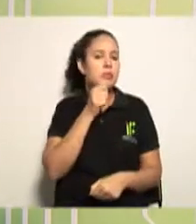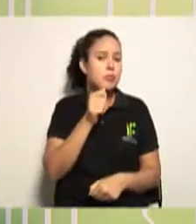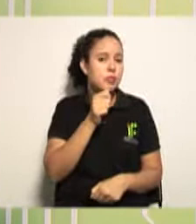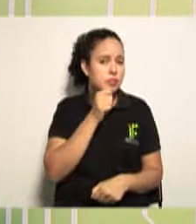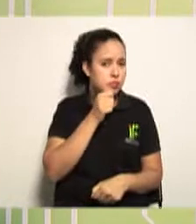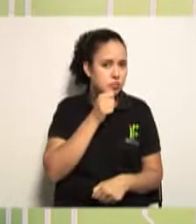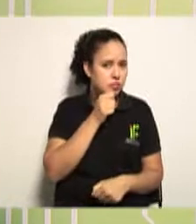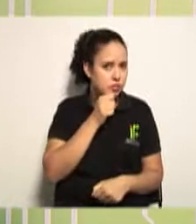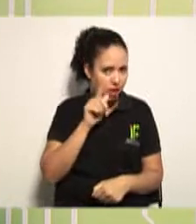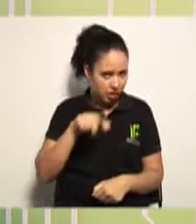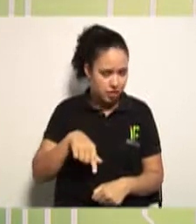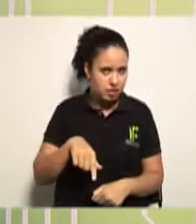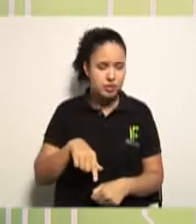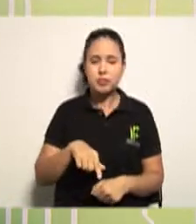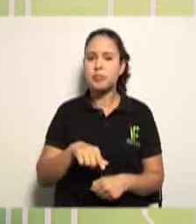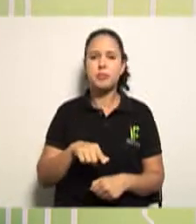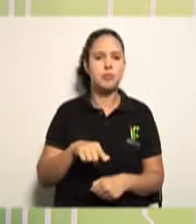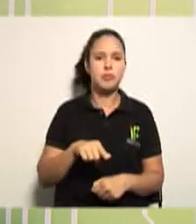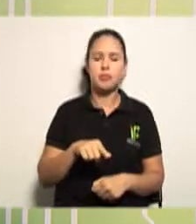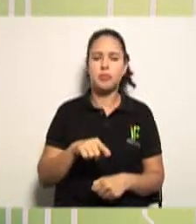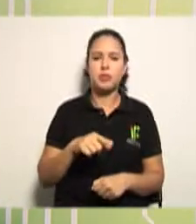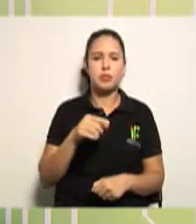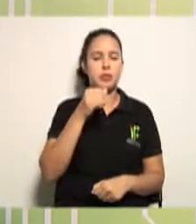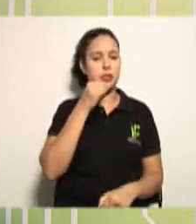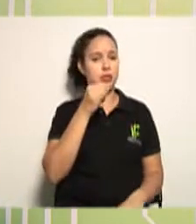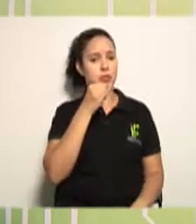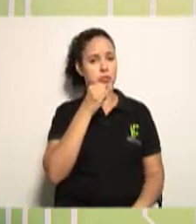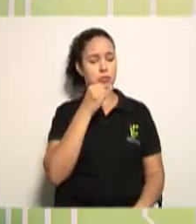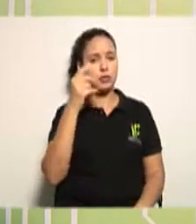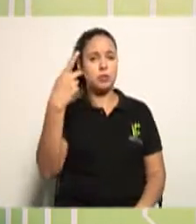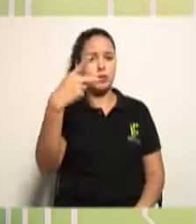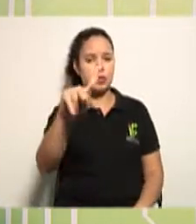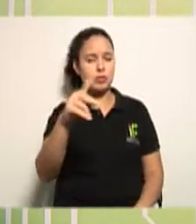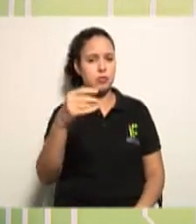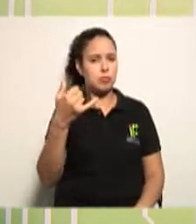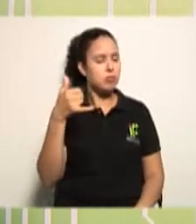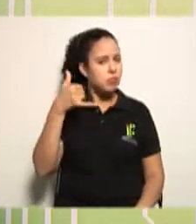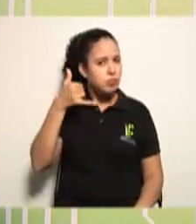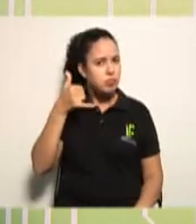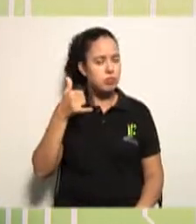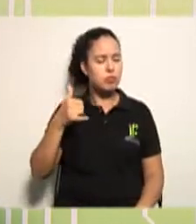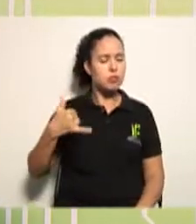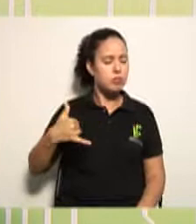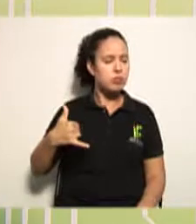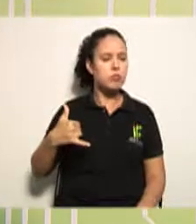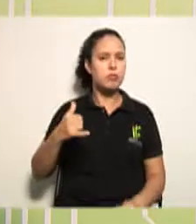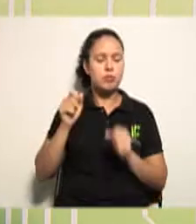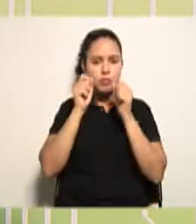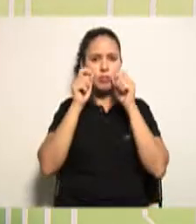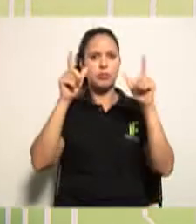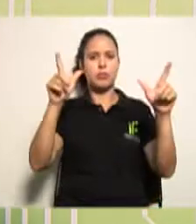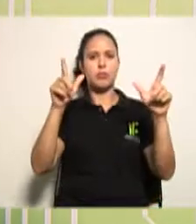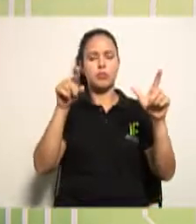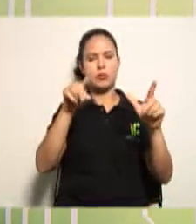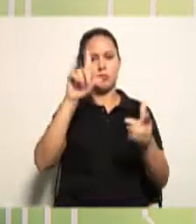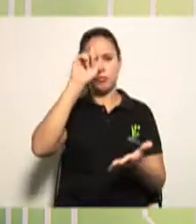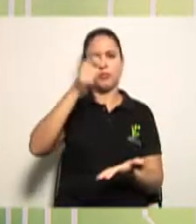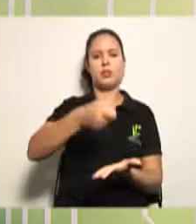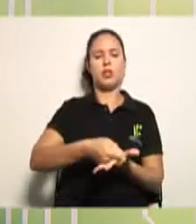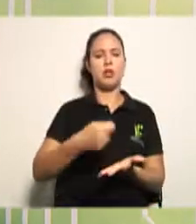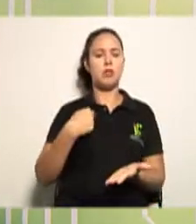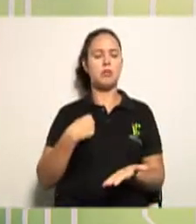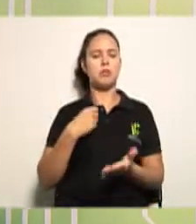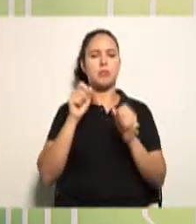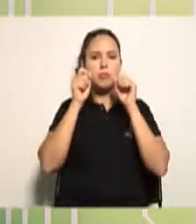Às vezes a gente pensa assim, quando o seu despertador toca para você acordar, você toma a decisão, eu vou